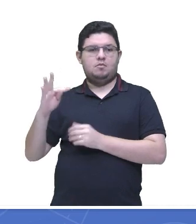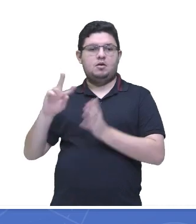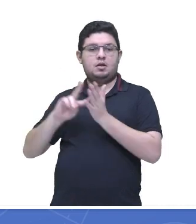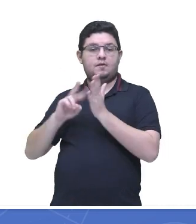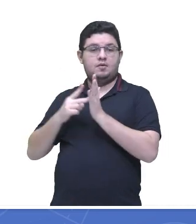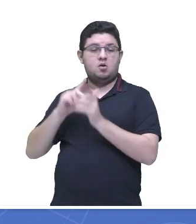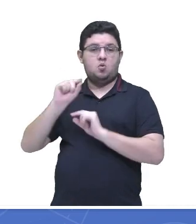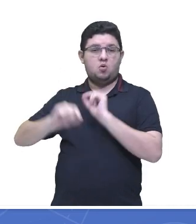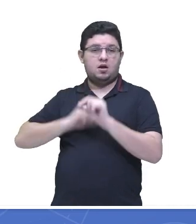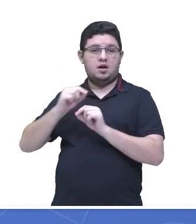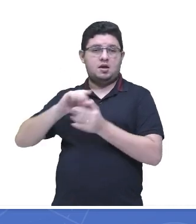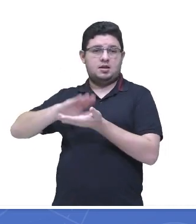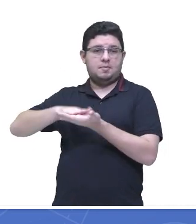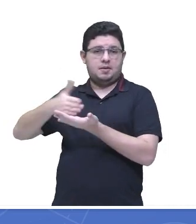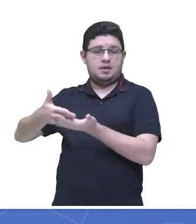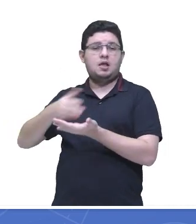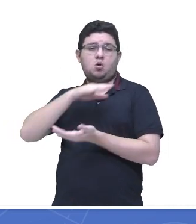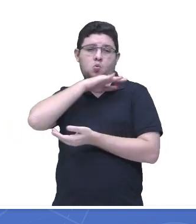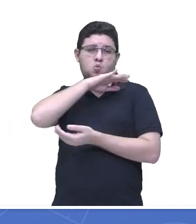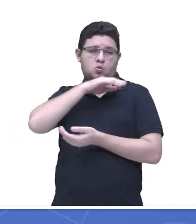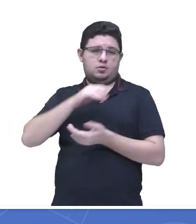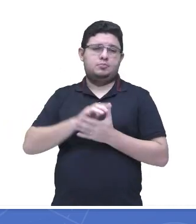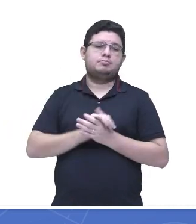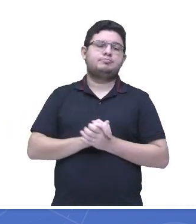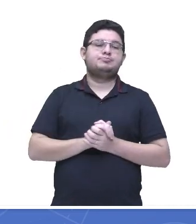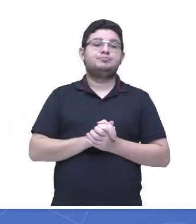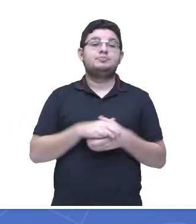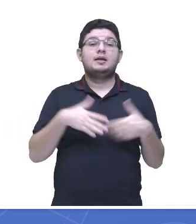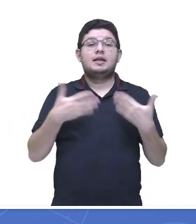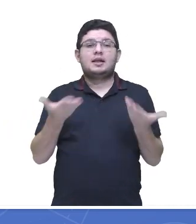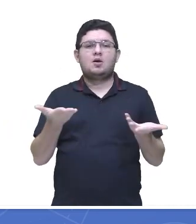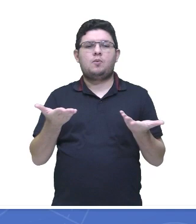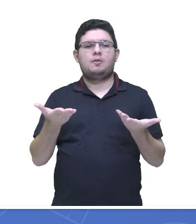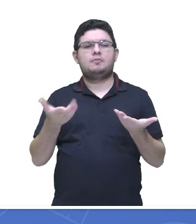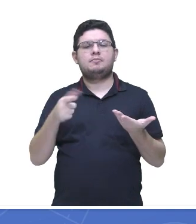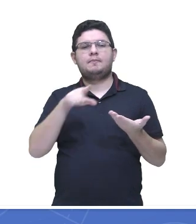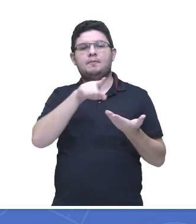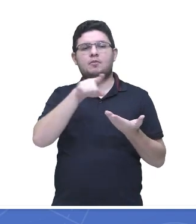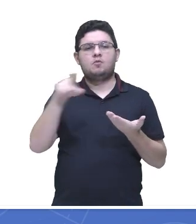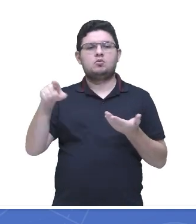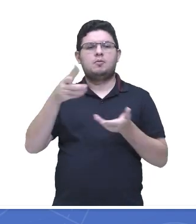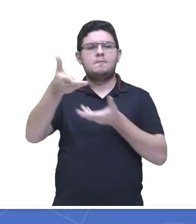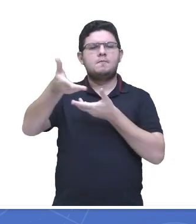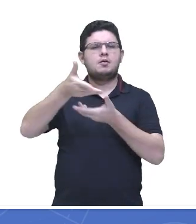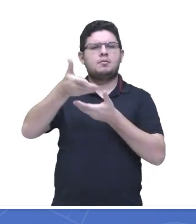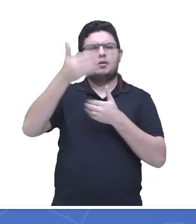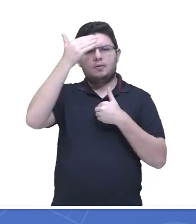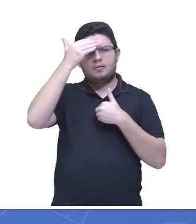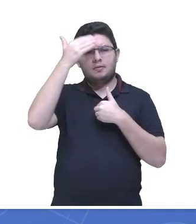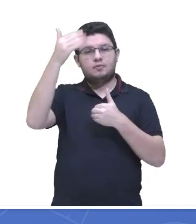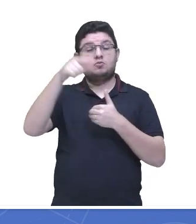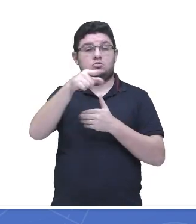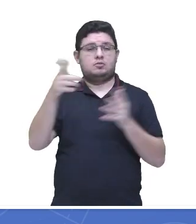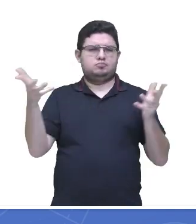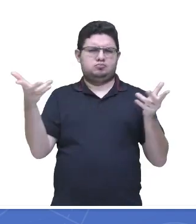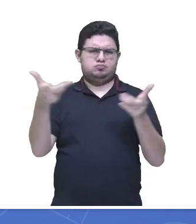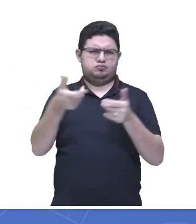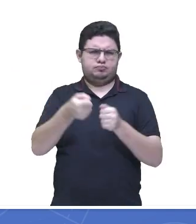interpretado mal. Agradeço muito a participação de vocês, que foi